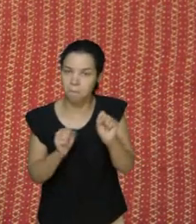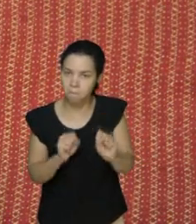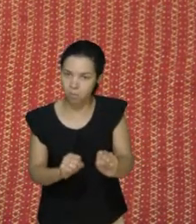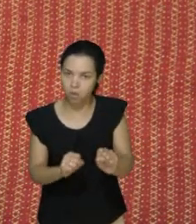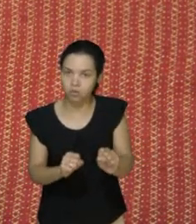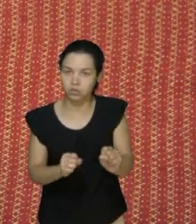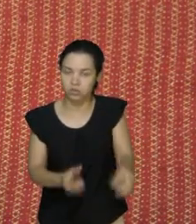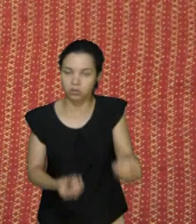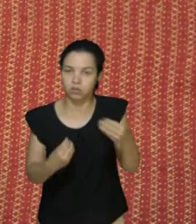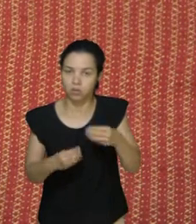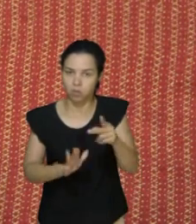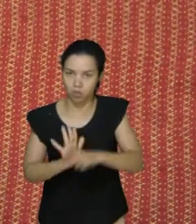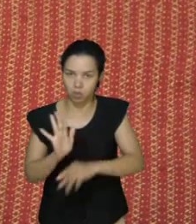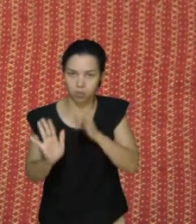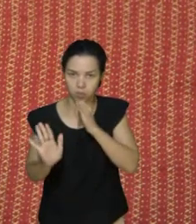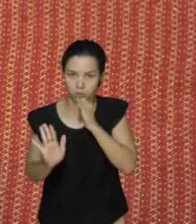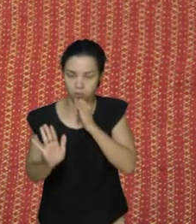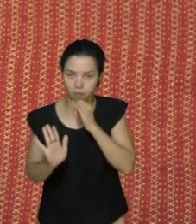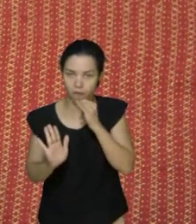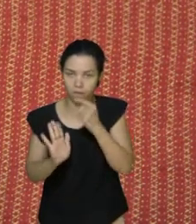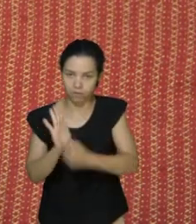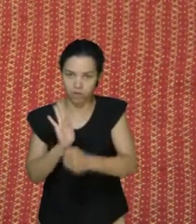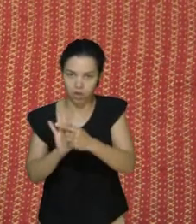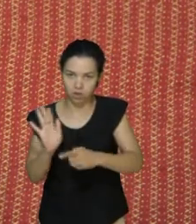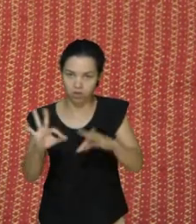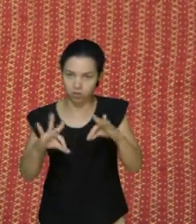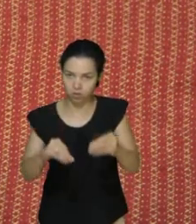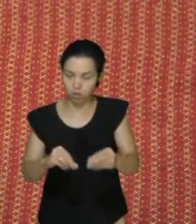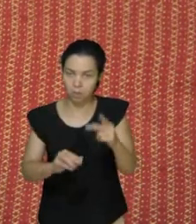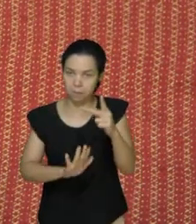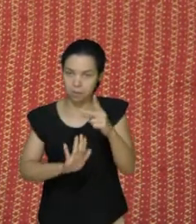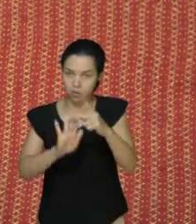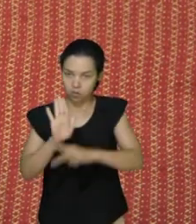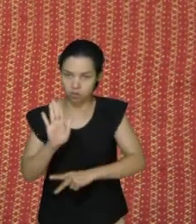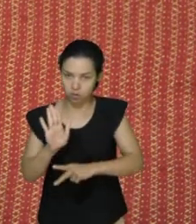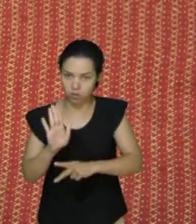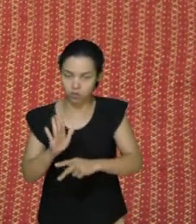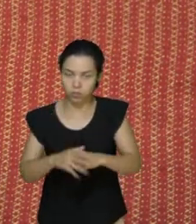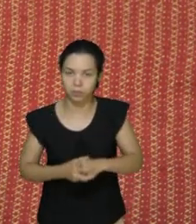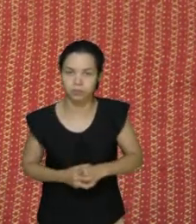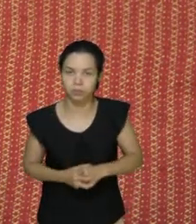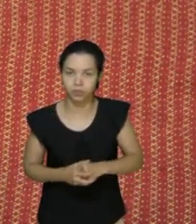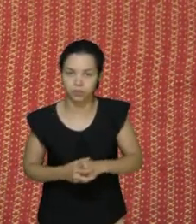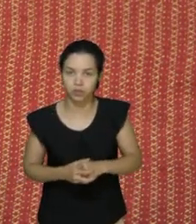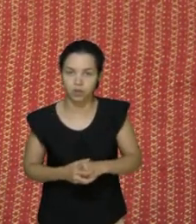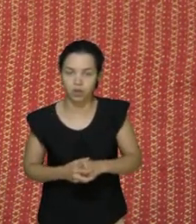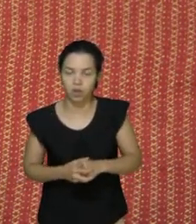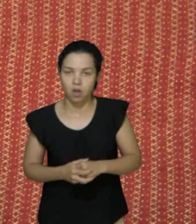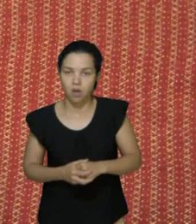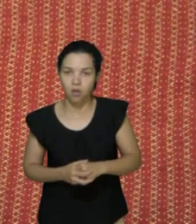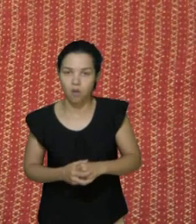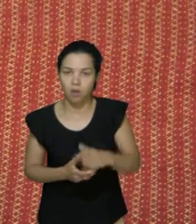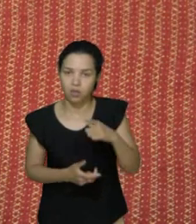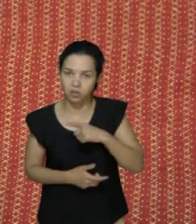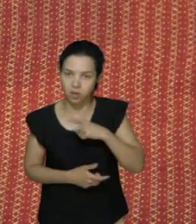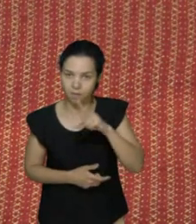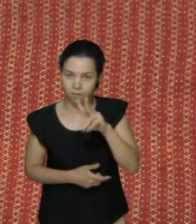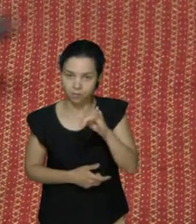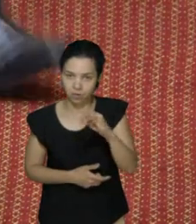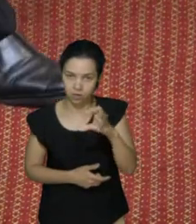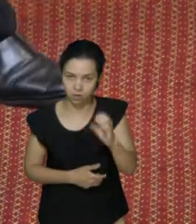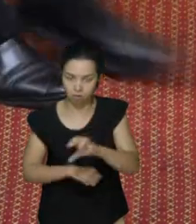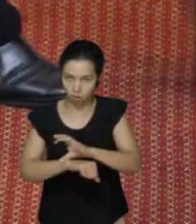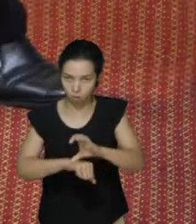ler aqui por curiosidade. Veto total ao projeto, tendo em vista o vício insanável de